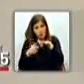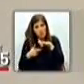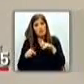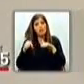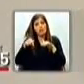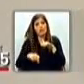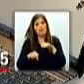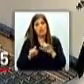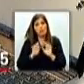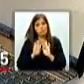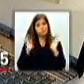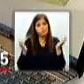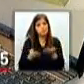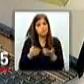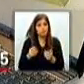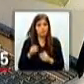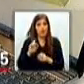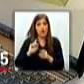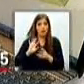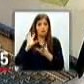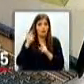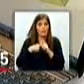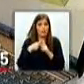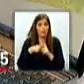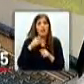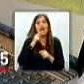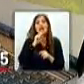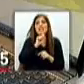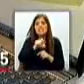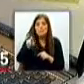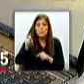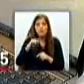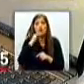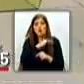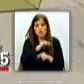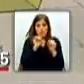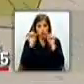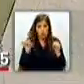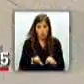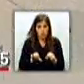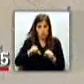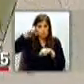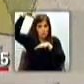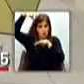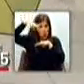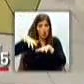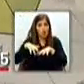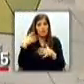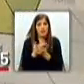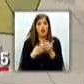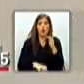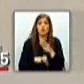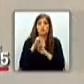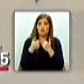de isolamento térmico. As sementes vão congeladas dentro deste sistema e vão ser os painéis solares que vão criar as condições necessárias para